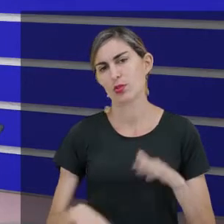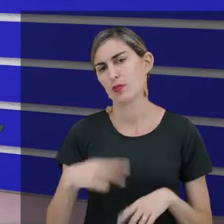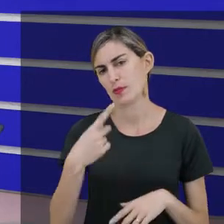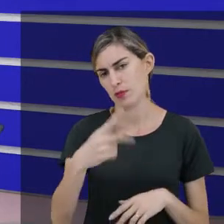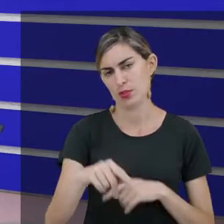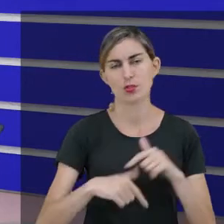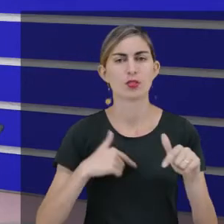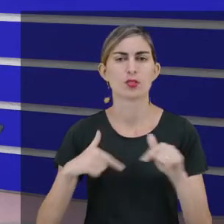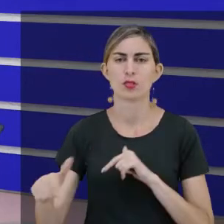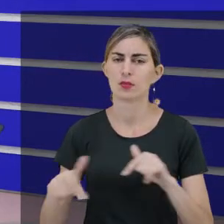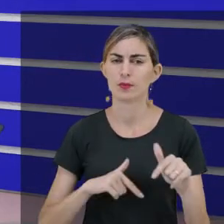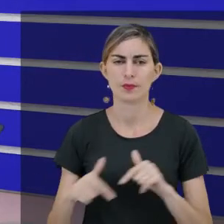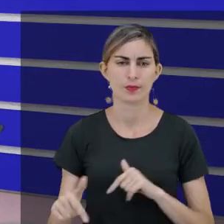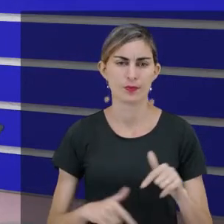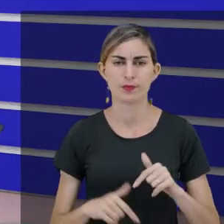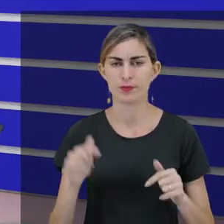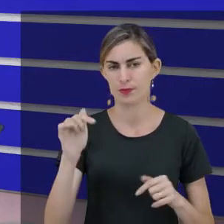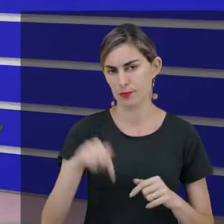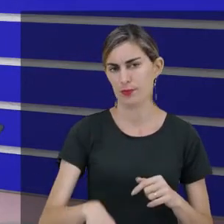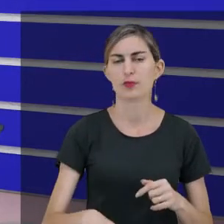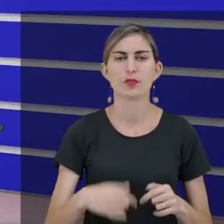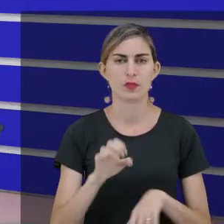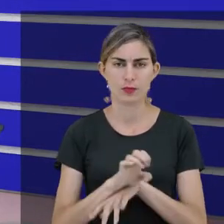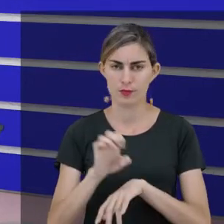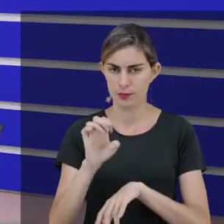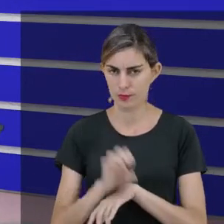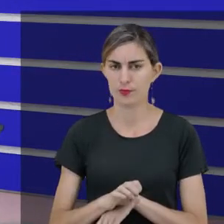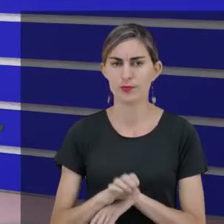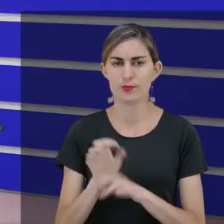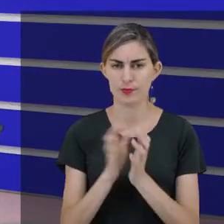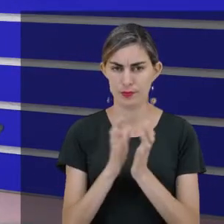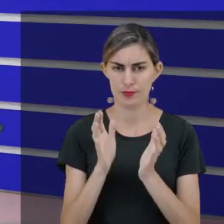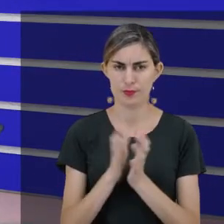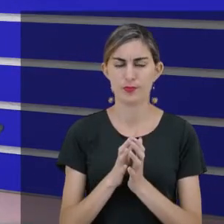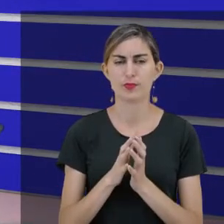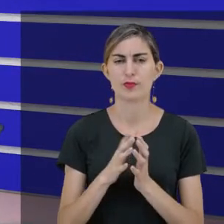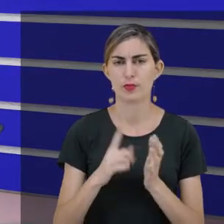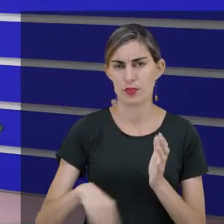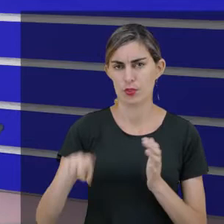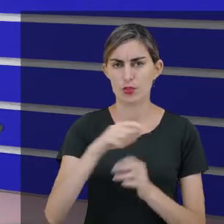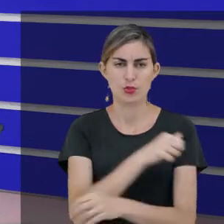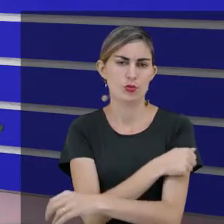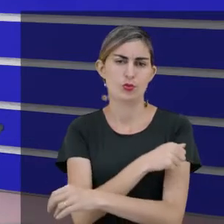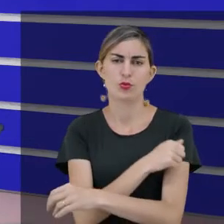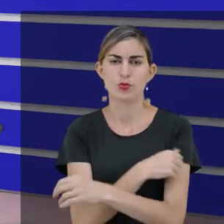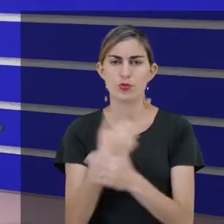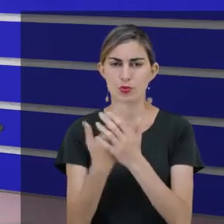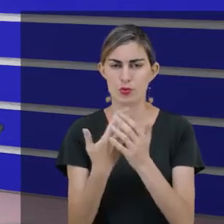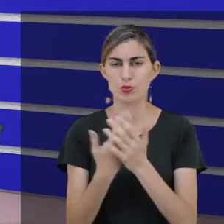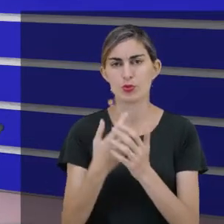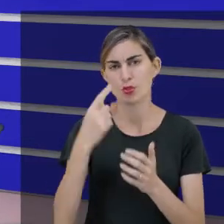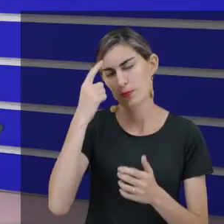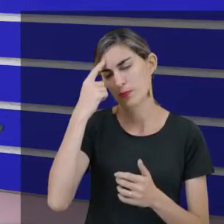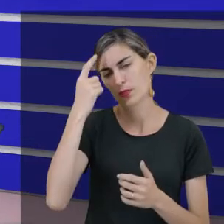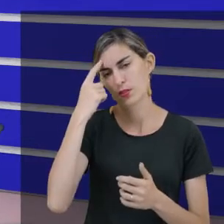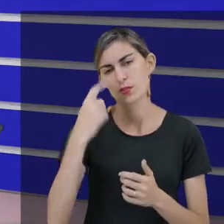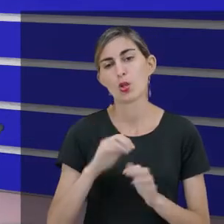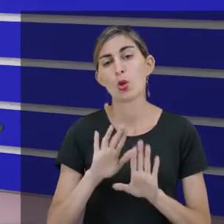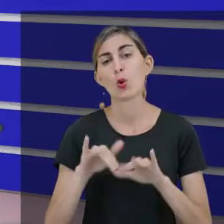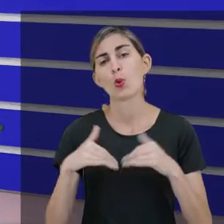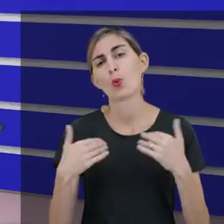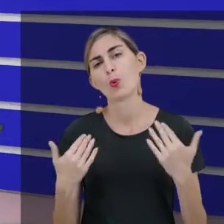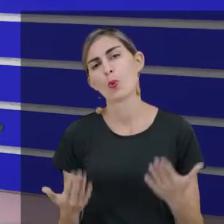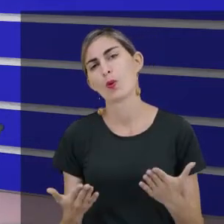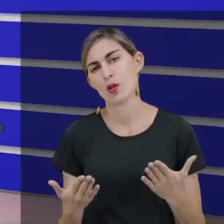já trabalhou, aqui no estado de Pernambuco, para o nosso estudante ele ter noção,